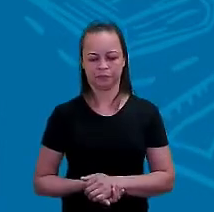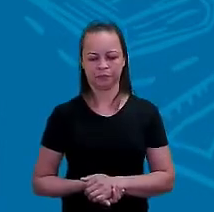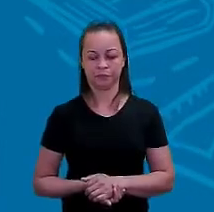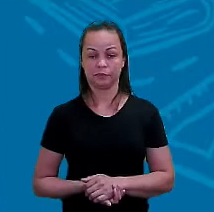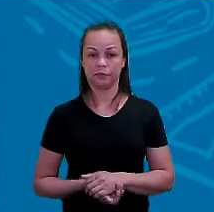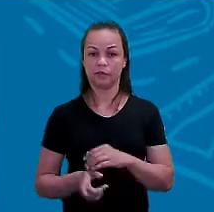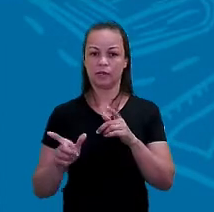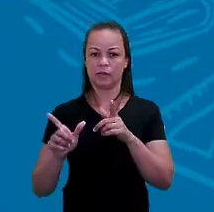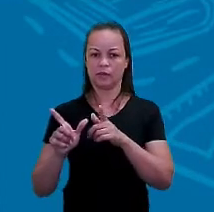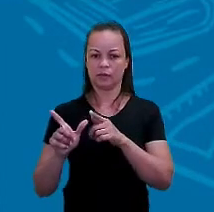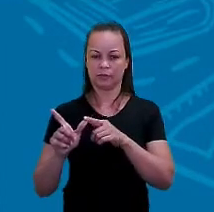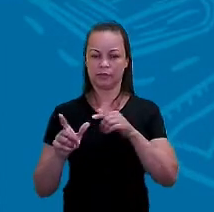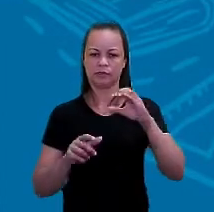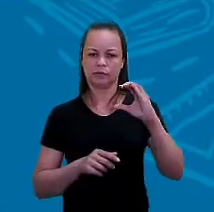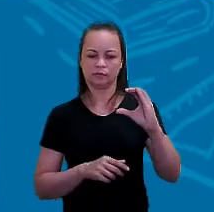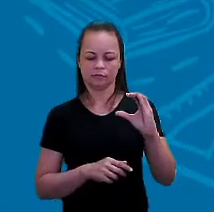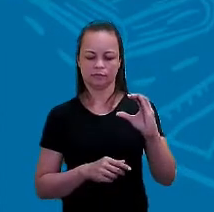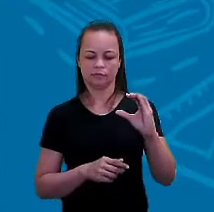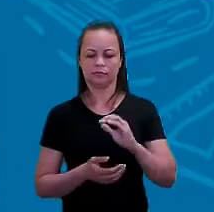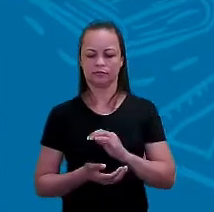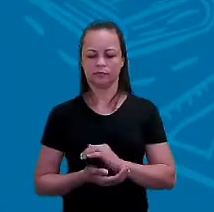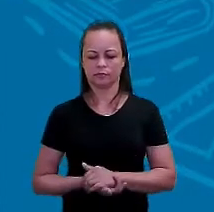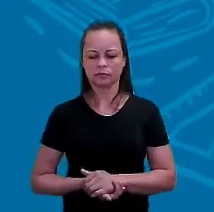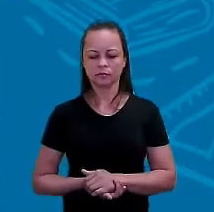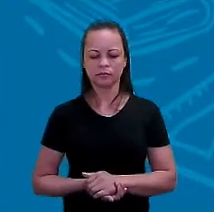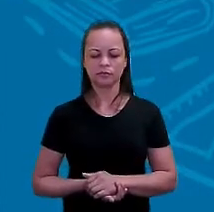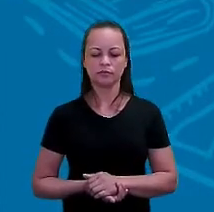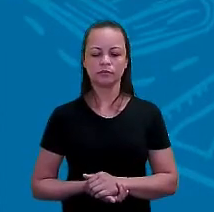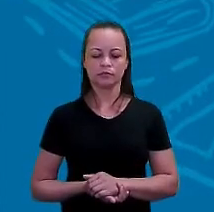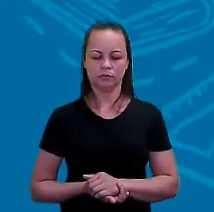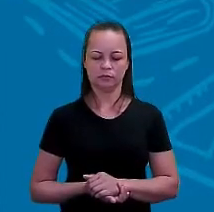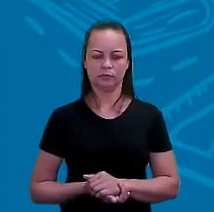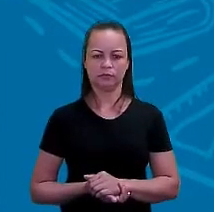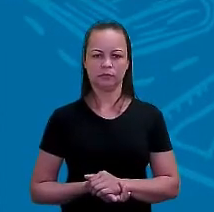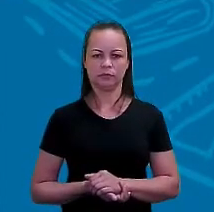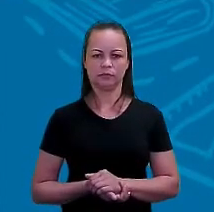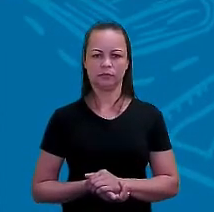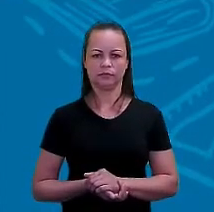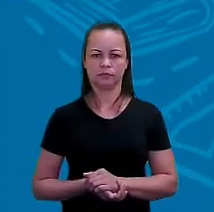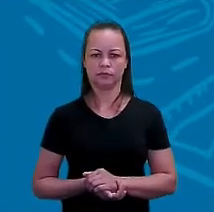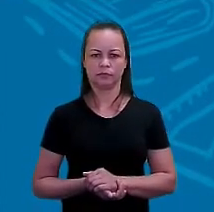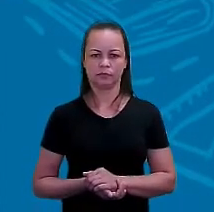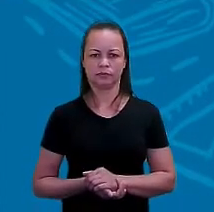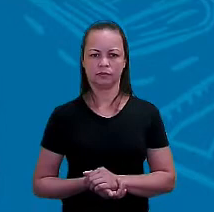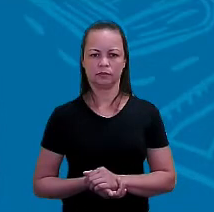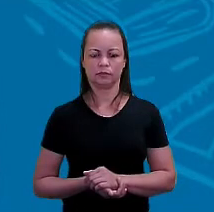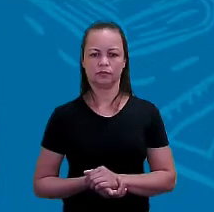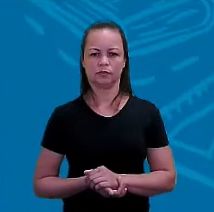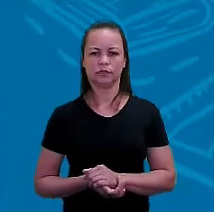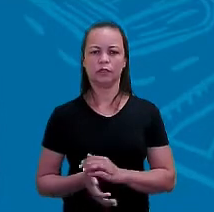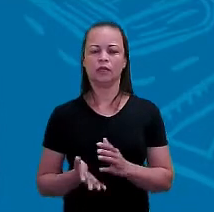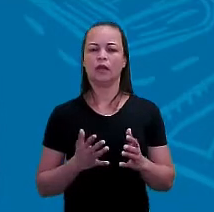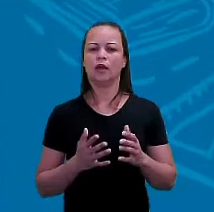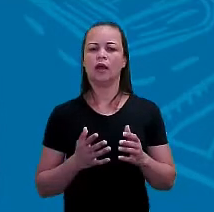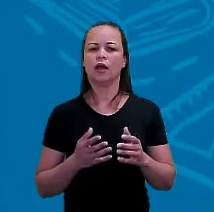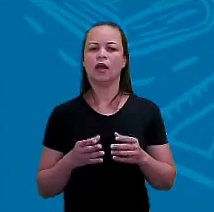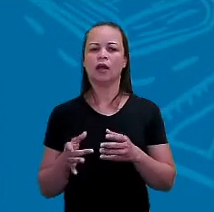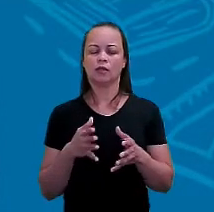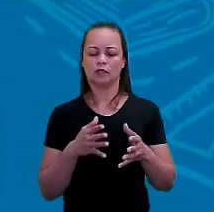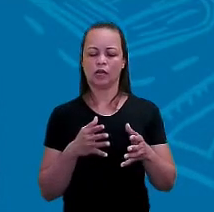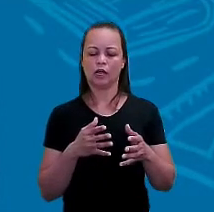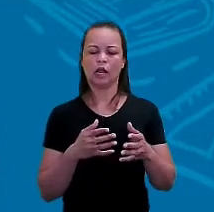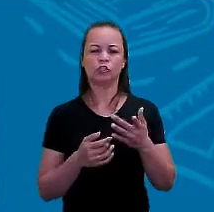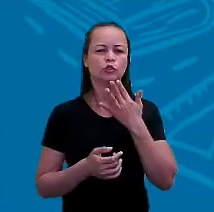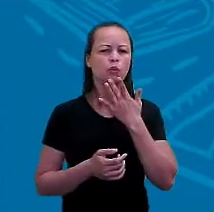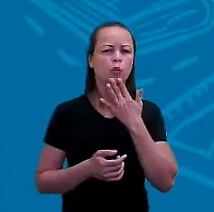Halloween color is orange, black and purple. Halloween color is orange, black and purple. As cores do Halloween